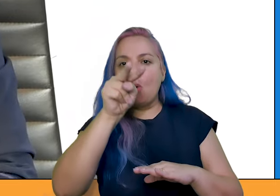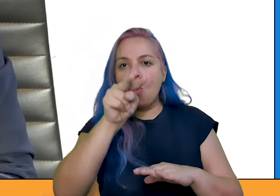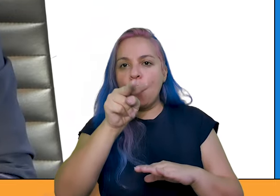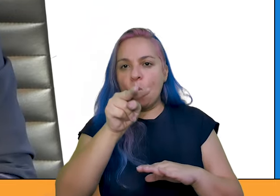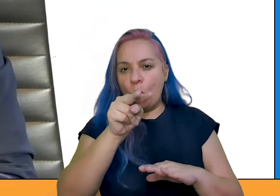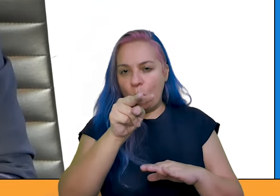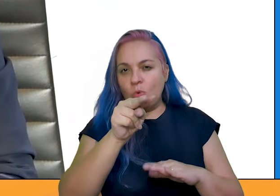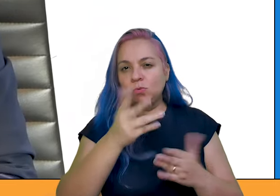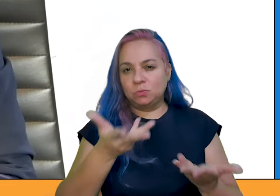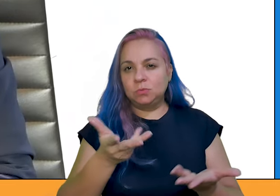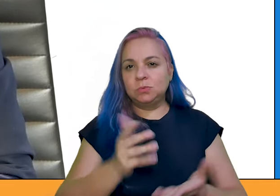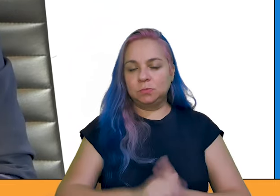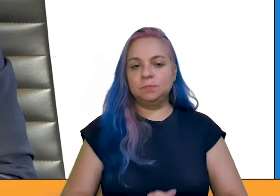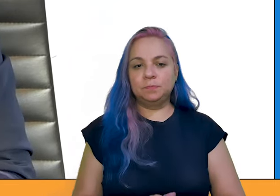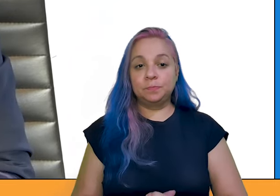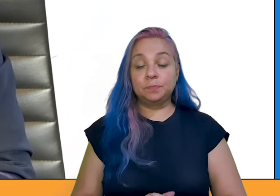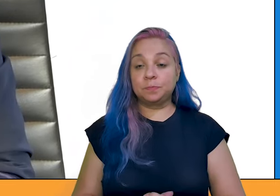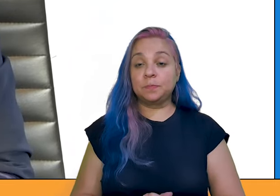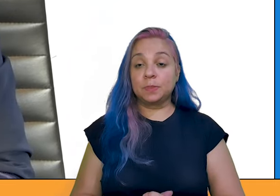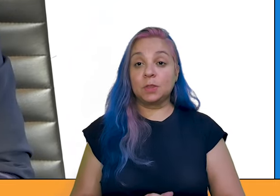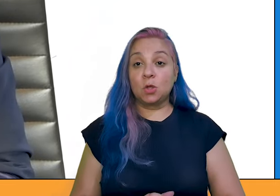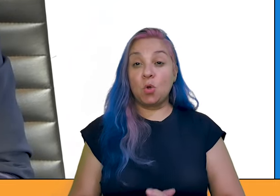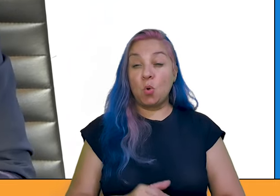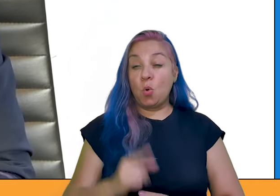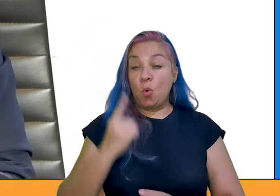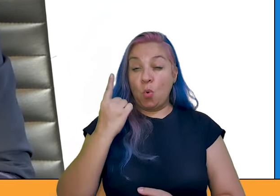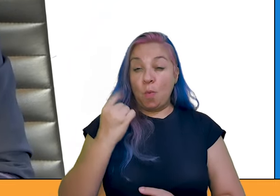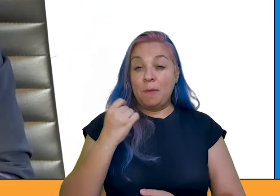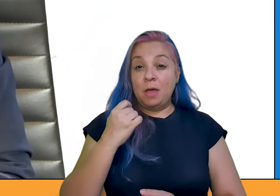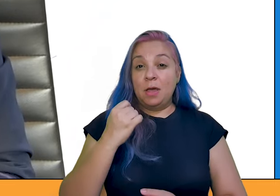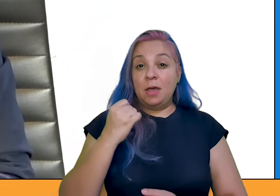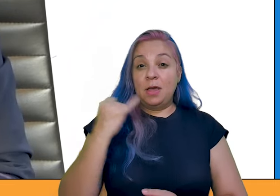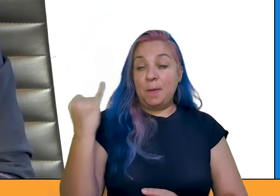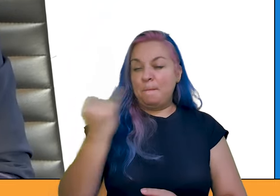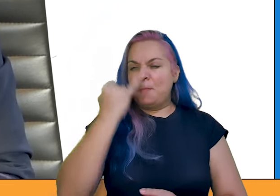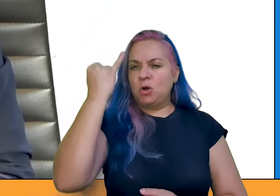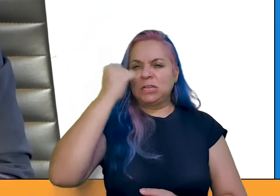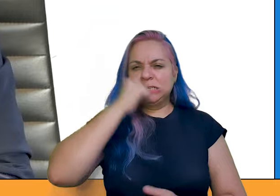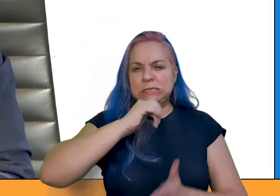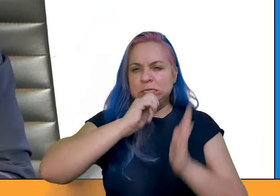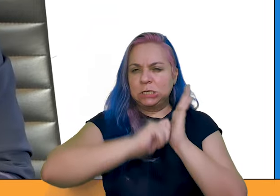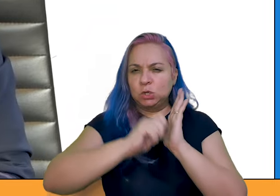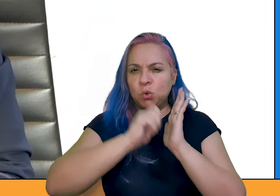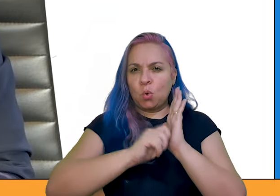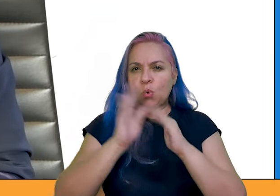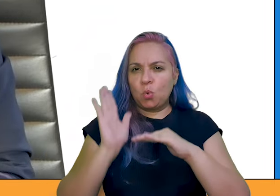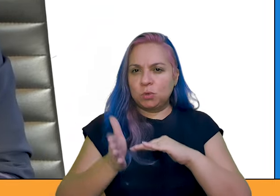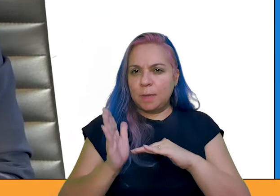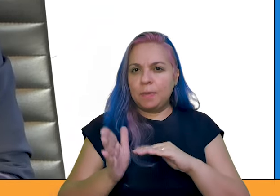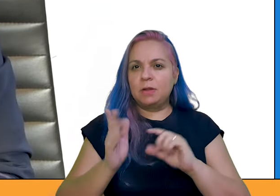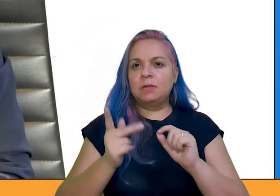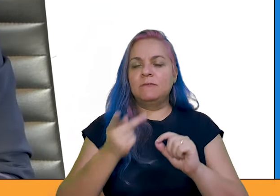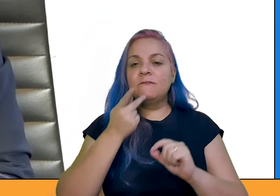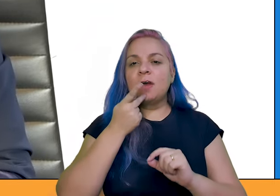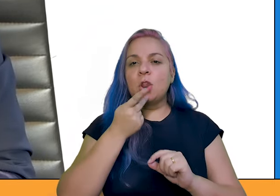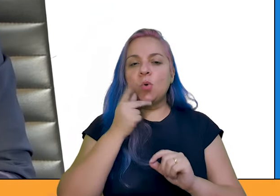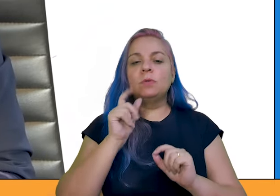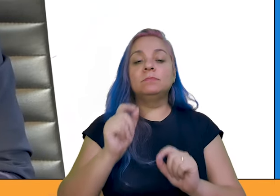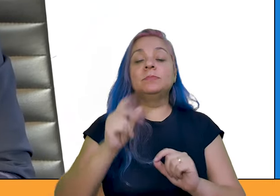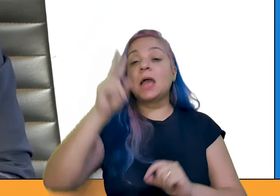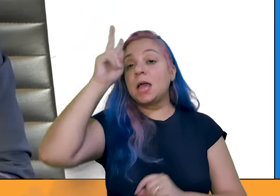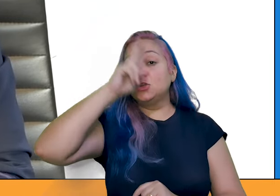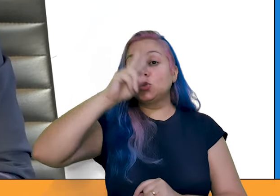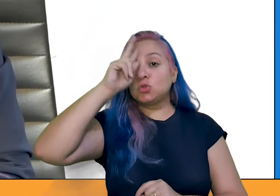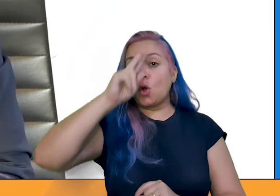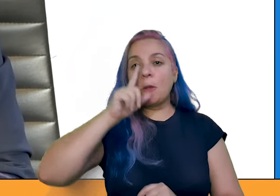produzidas a partir do olhar estrangeiro. Chimamanda Ngozi, uma importante escritora nigeriana contemporânea, vai nos dizer o seguinte: o perigo